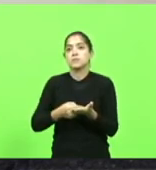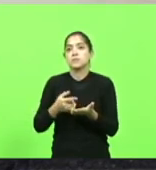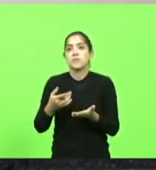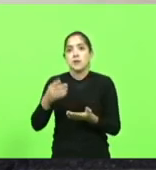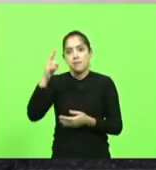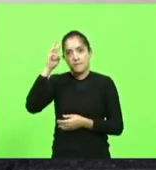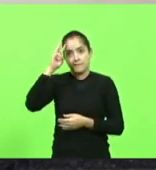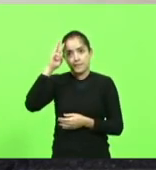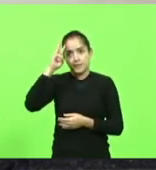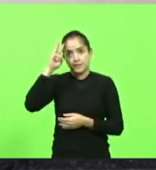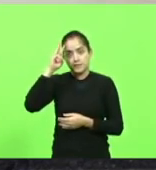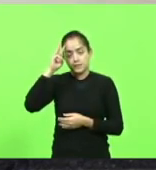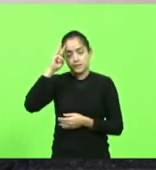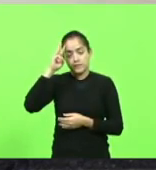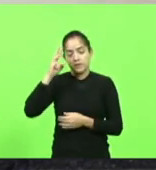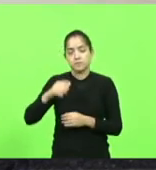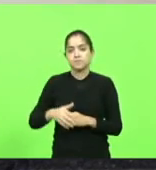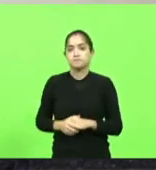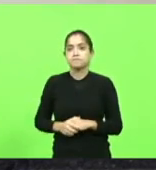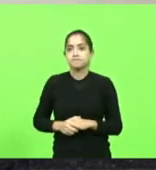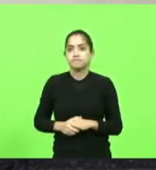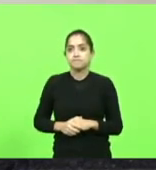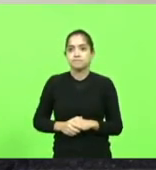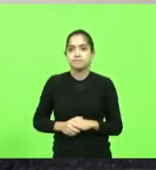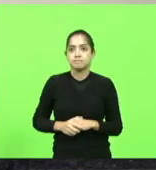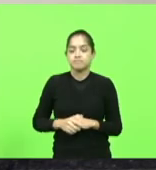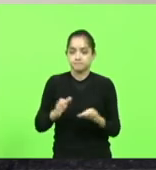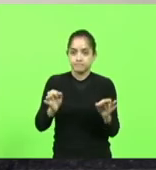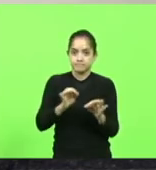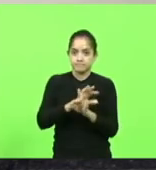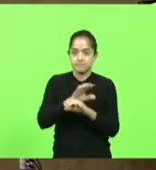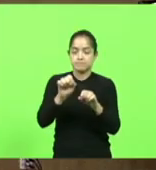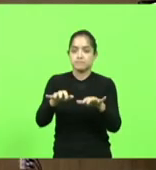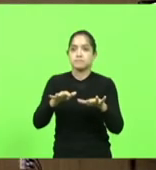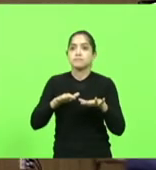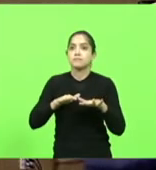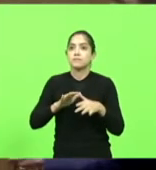terça-feira no horário regimental está encerrada a sessão e aí